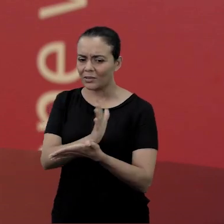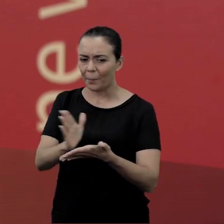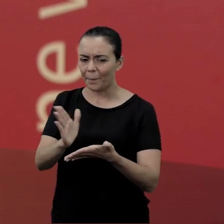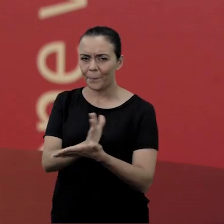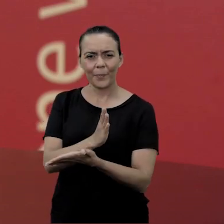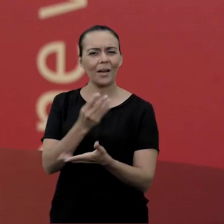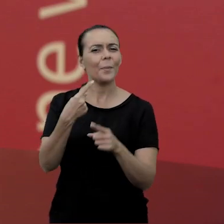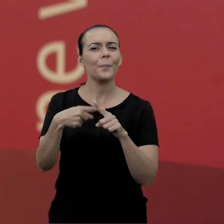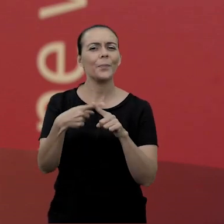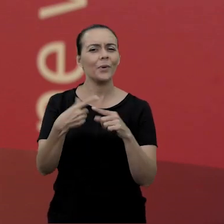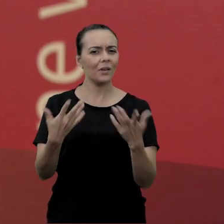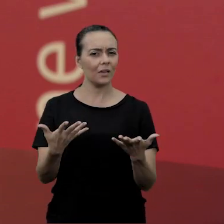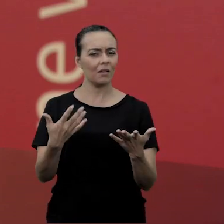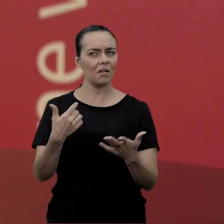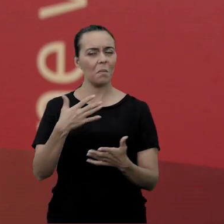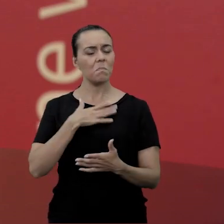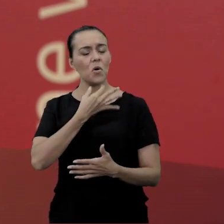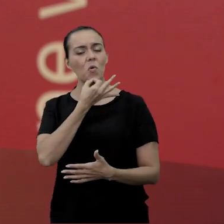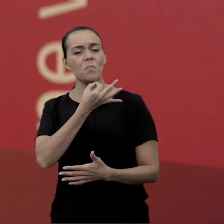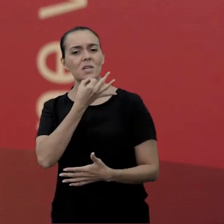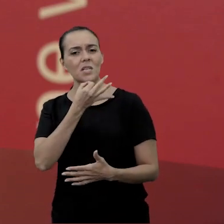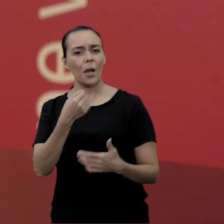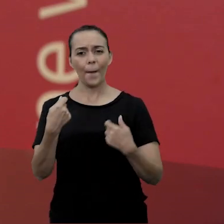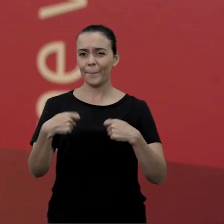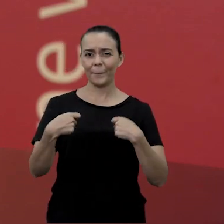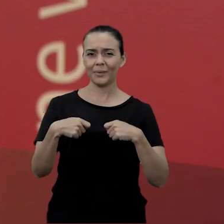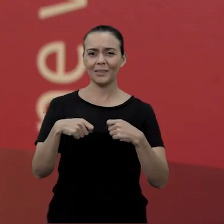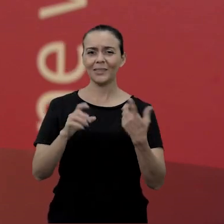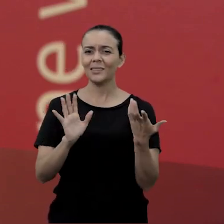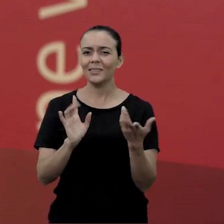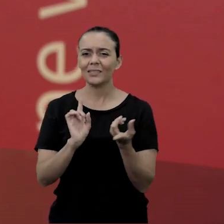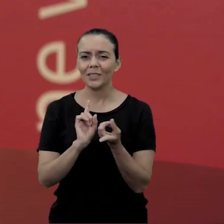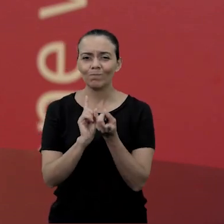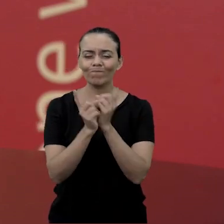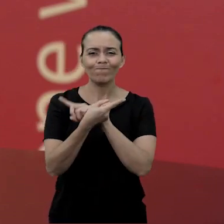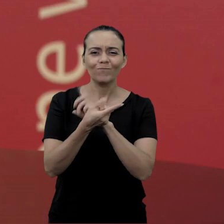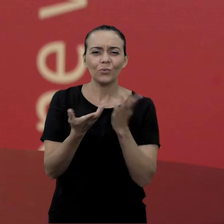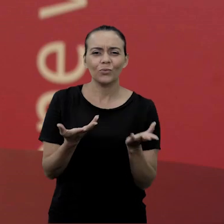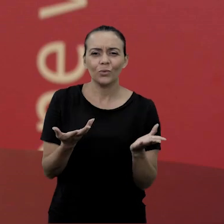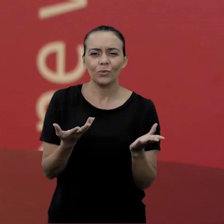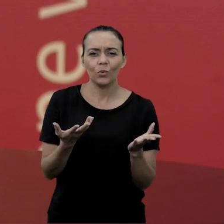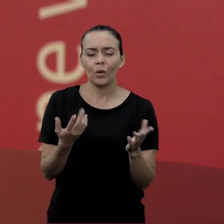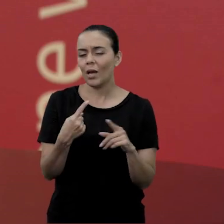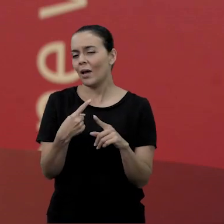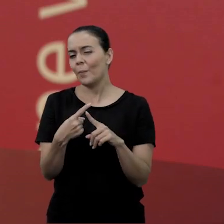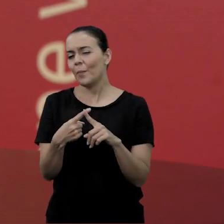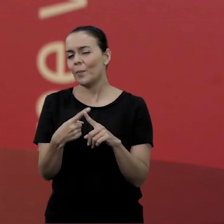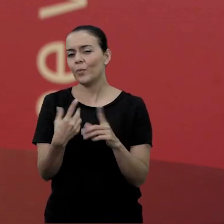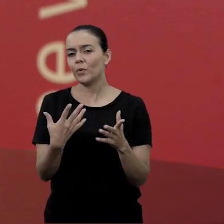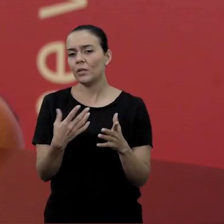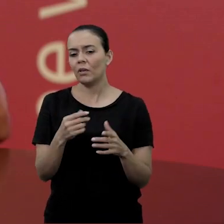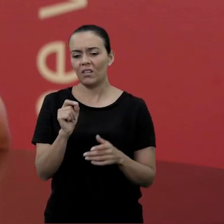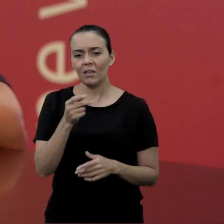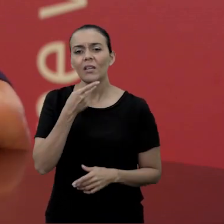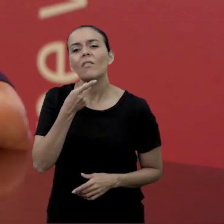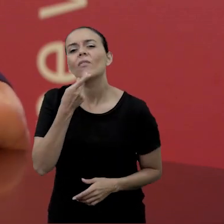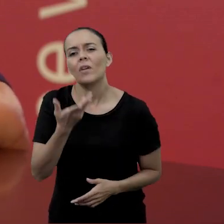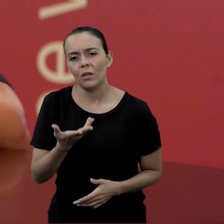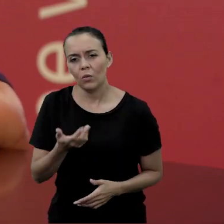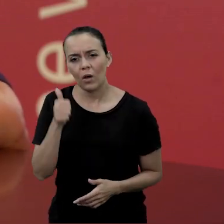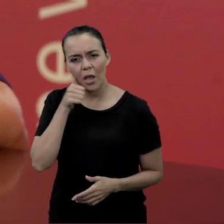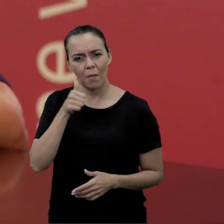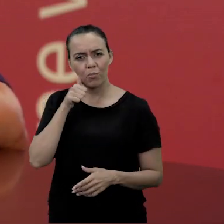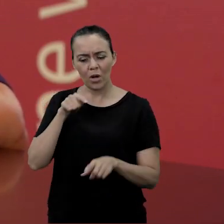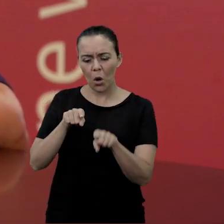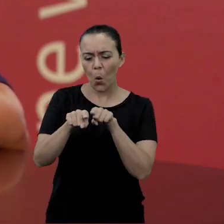de gênero que, a meu ver, deve ser subvertida in totum, né? Porque quem disse que a mulher não pode